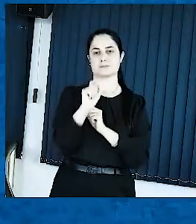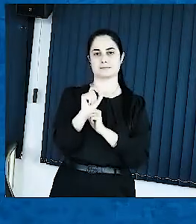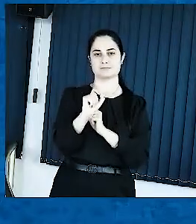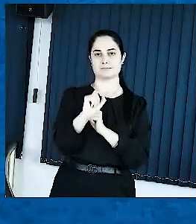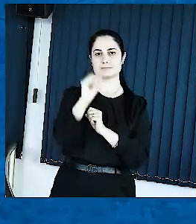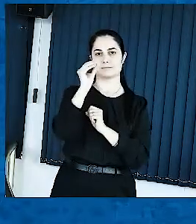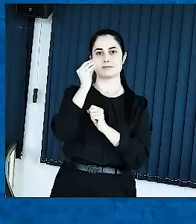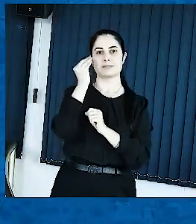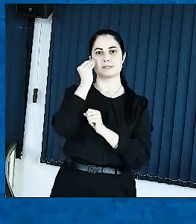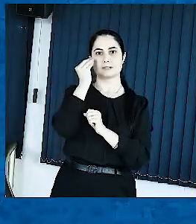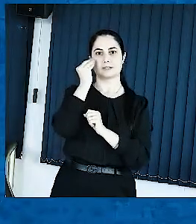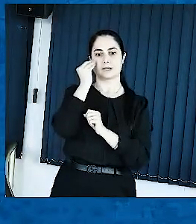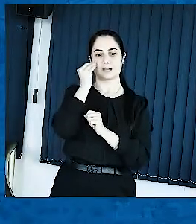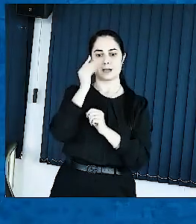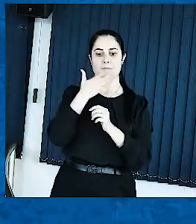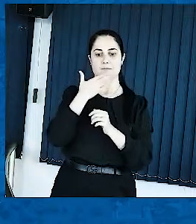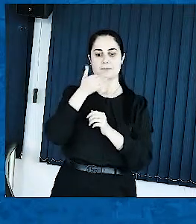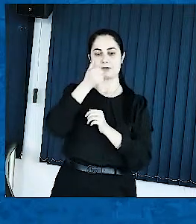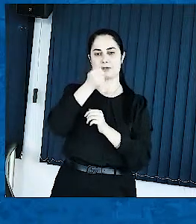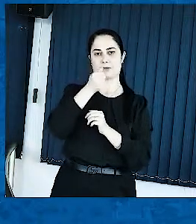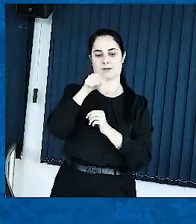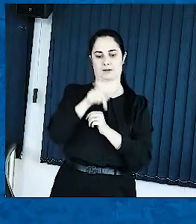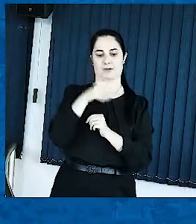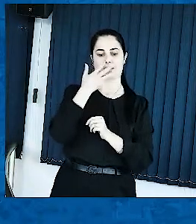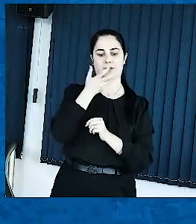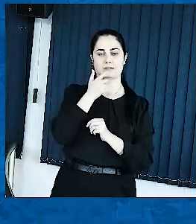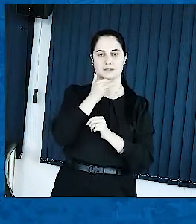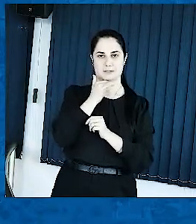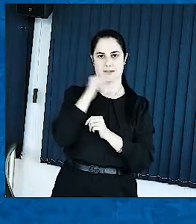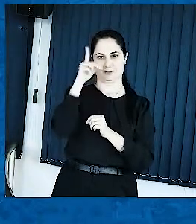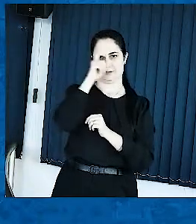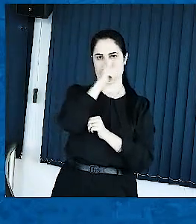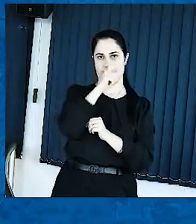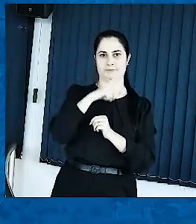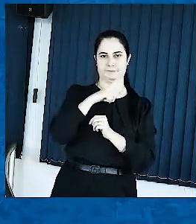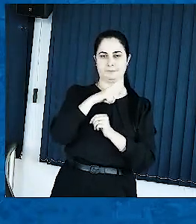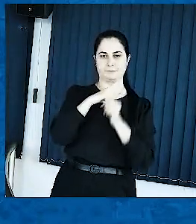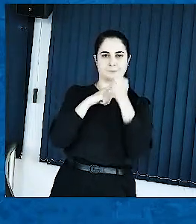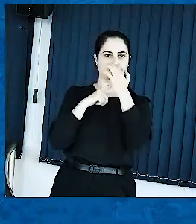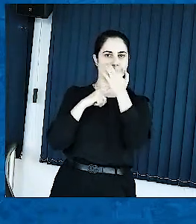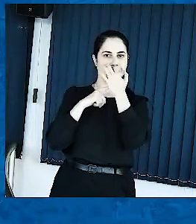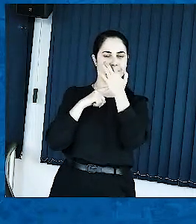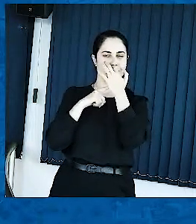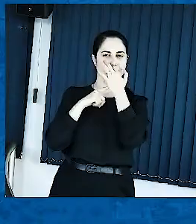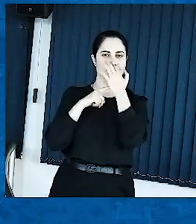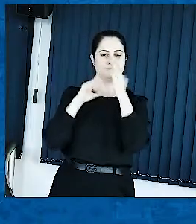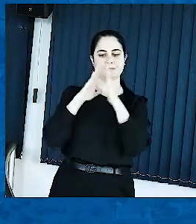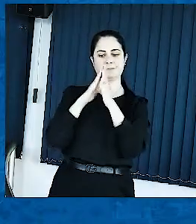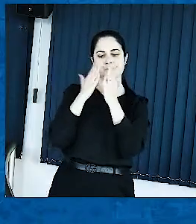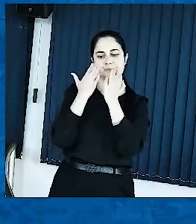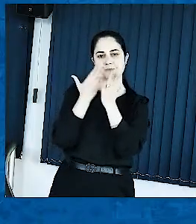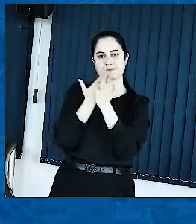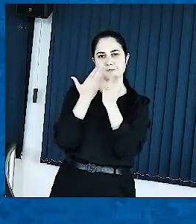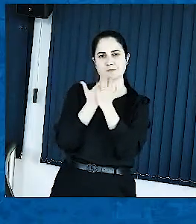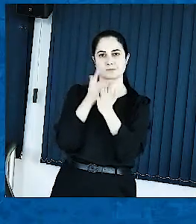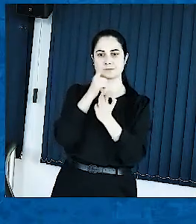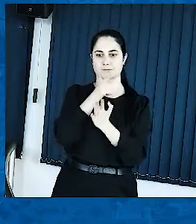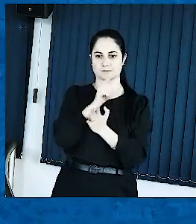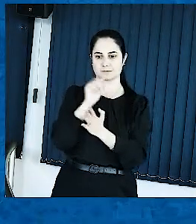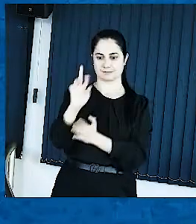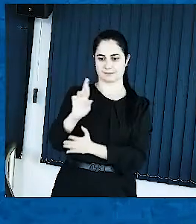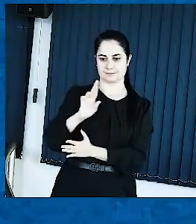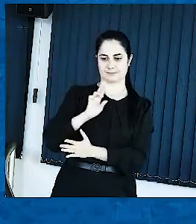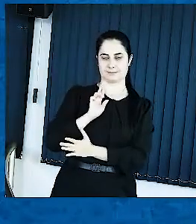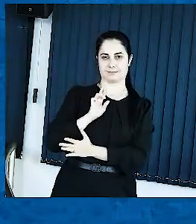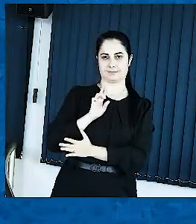poder atuar da melhor forma nessa criança, nas dificuldades dessa criança. E a escola consegue dar esse feedback